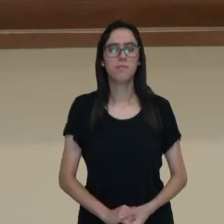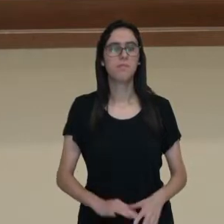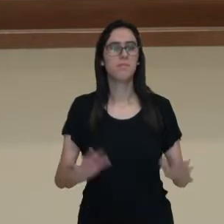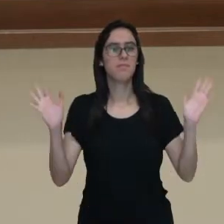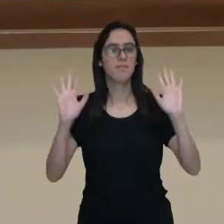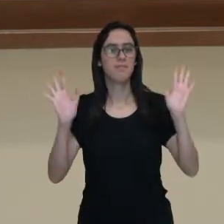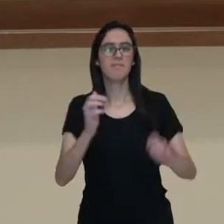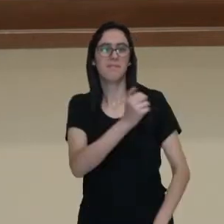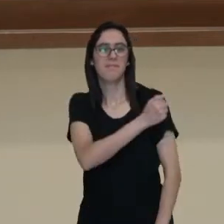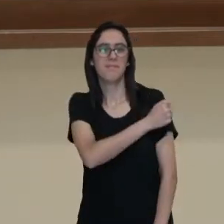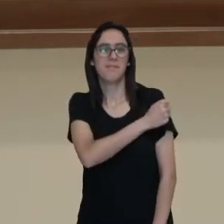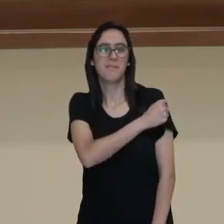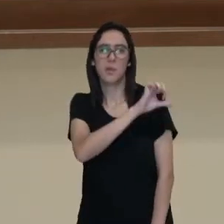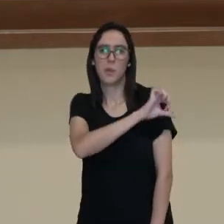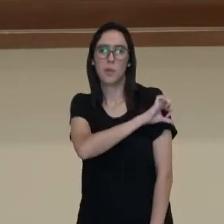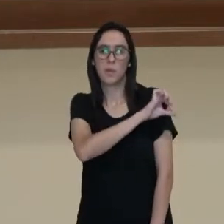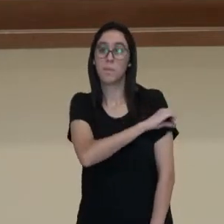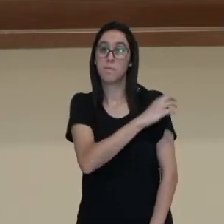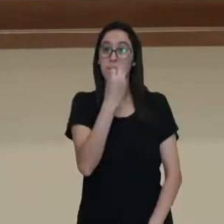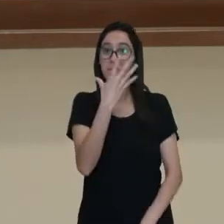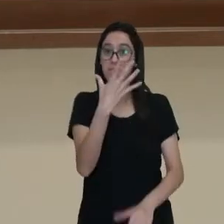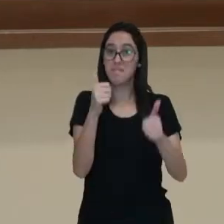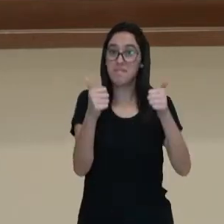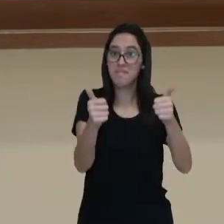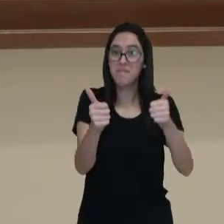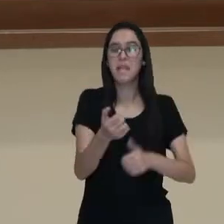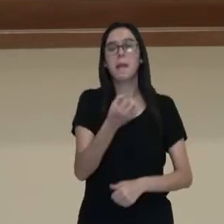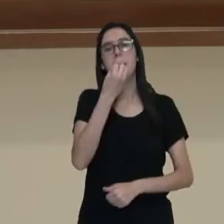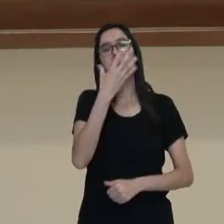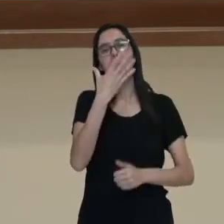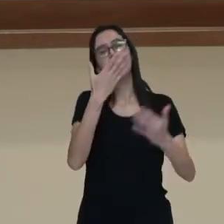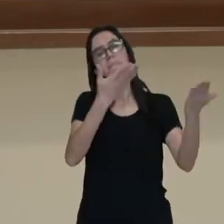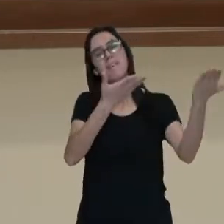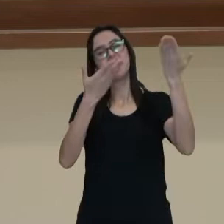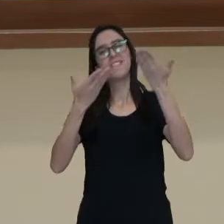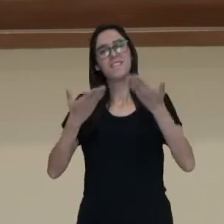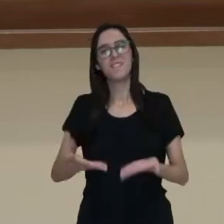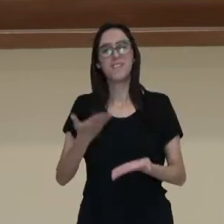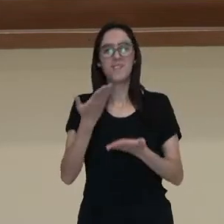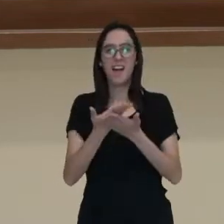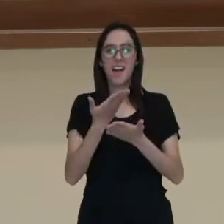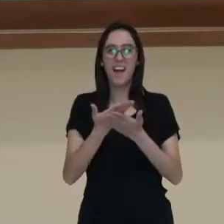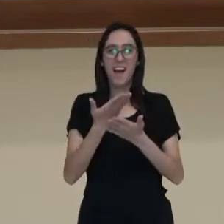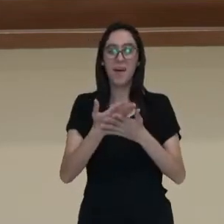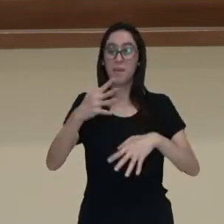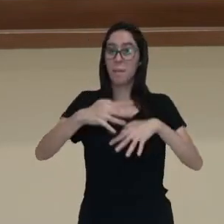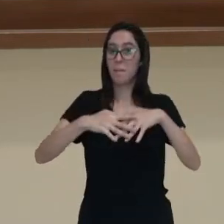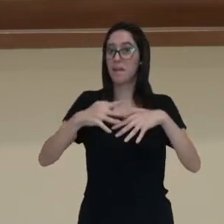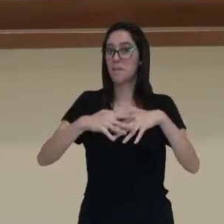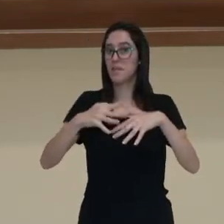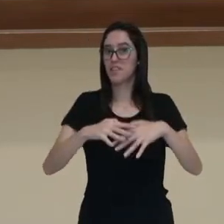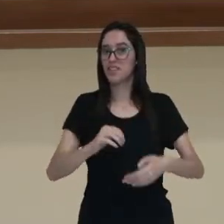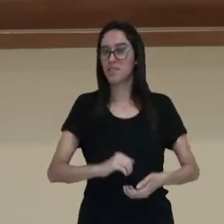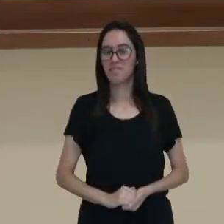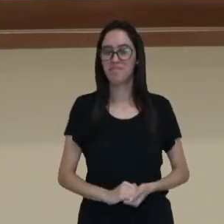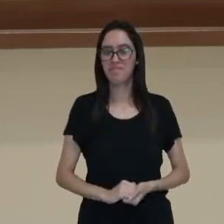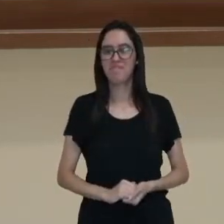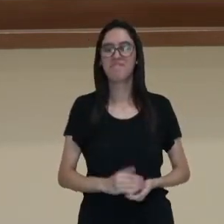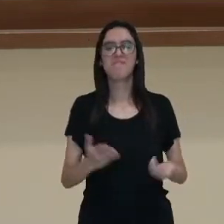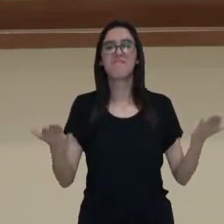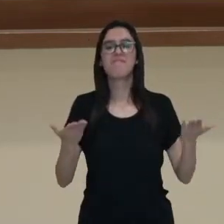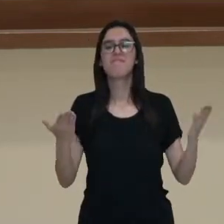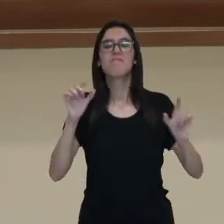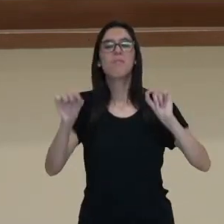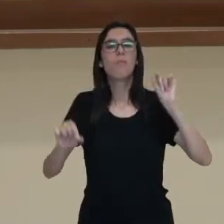Olá, estudantes do nono ano, tudo bem com vocês? Sejam muitíssimos bem-vindos a mais uma aula de matemática, onde estaremos